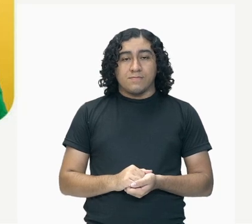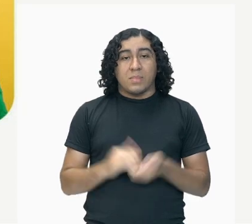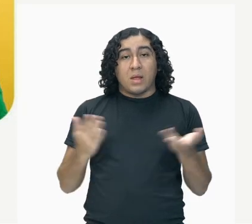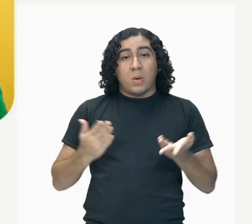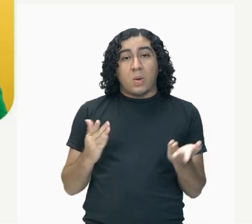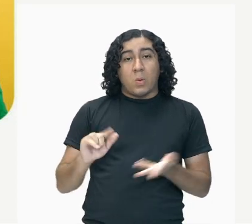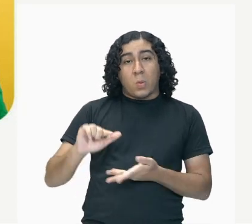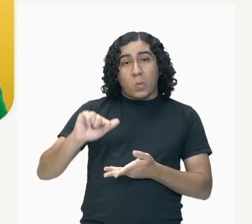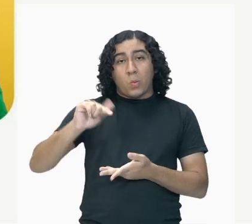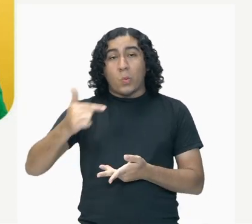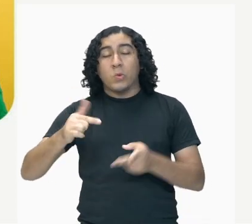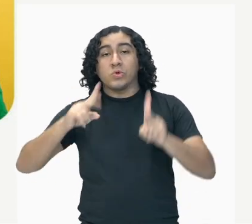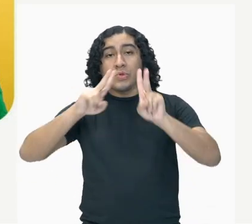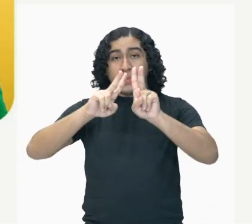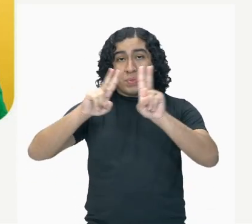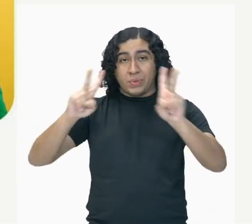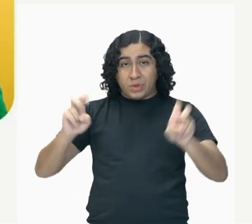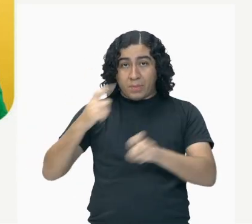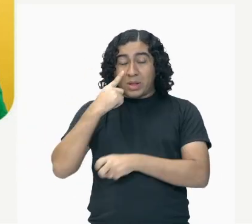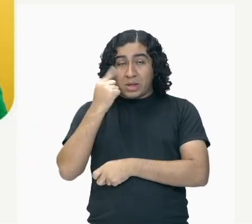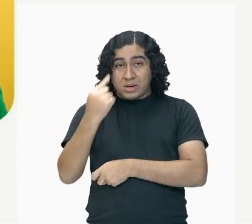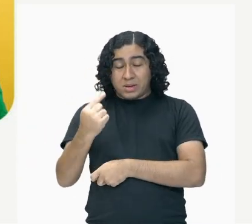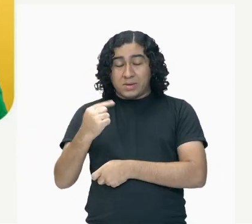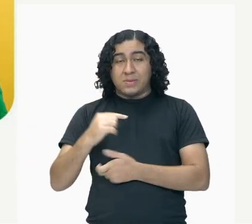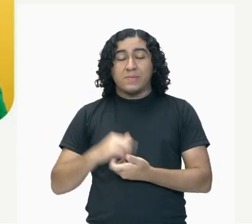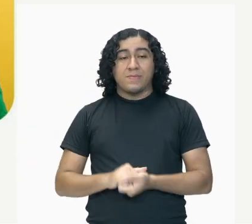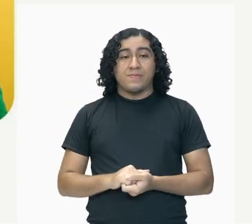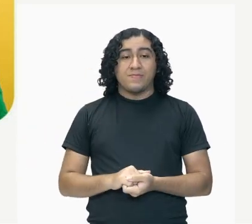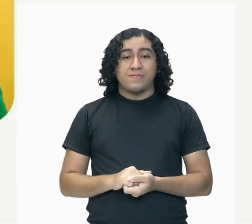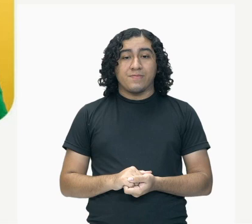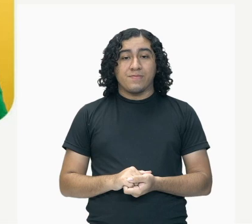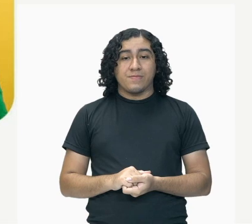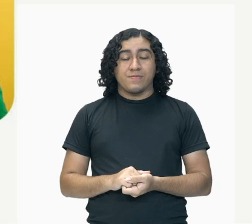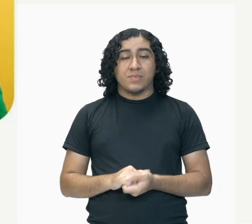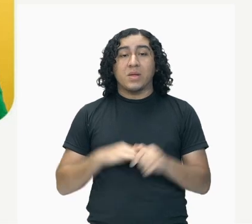assunto interessante que é exatamente